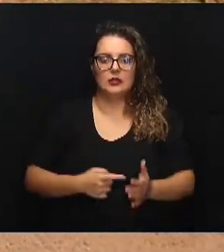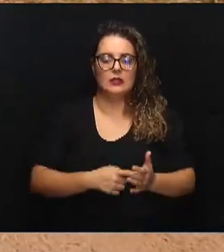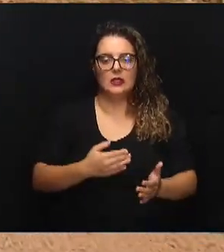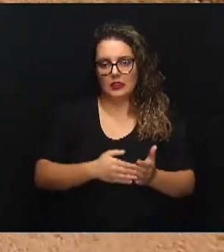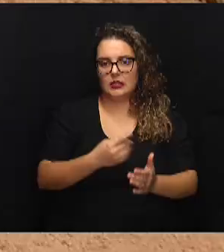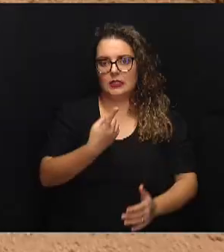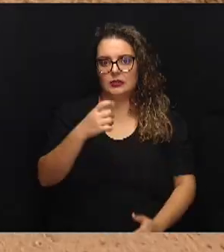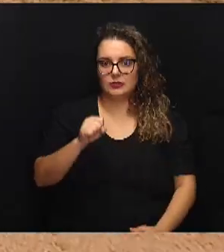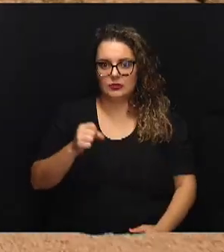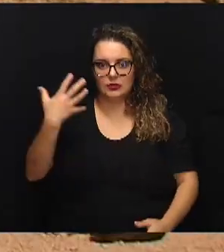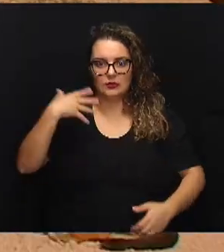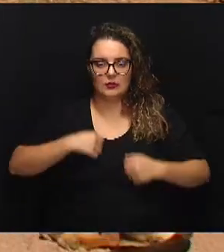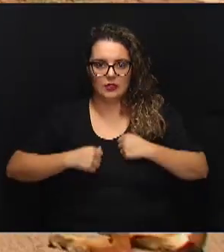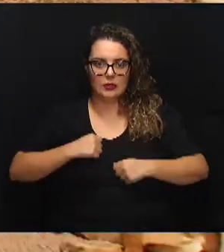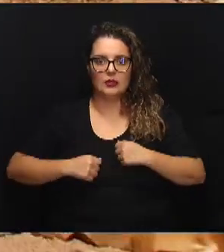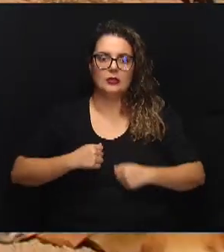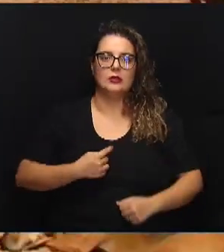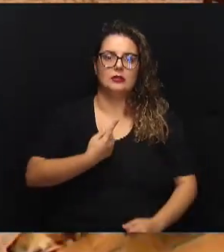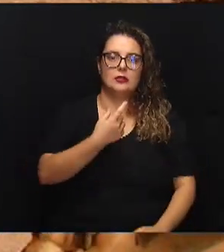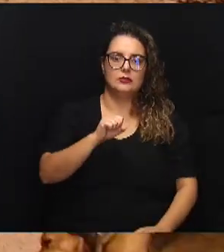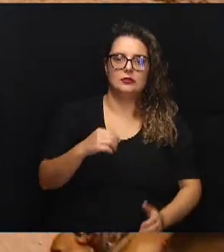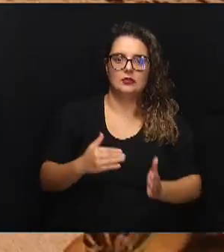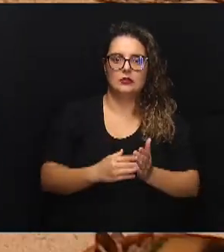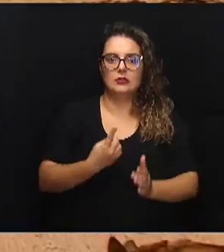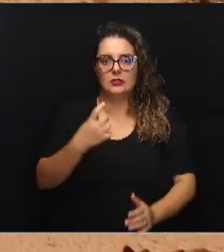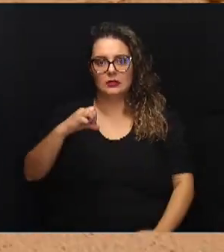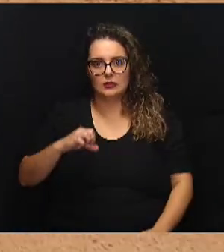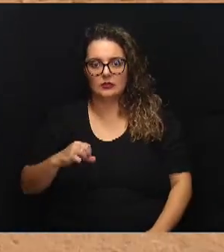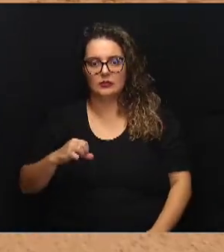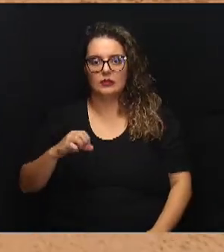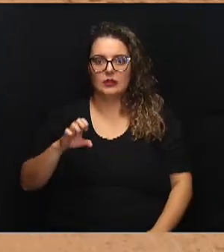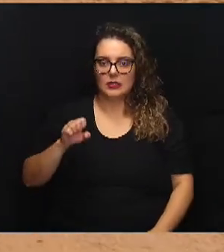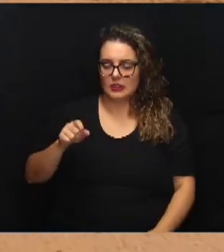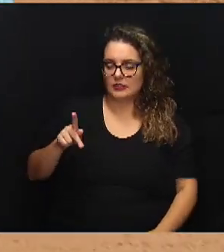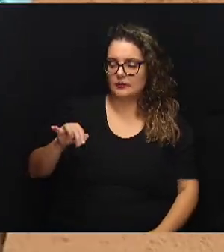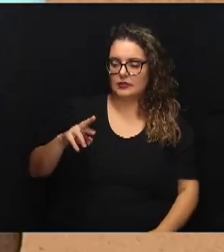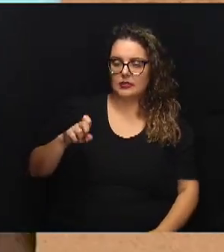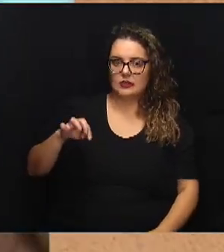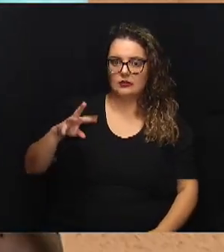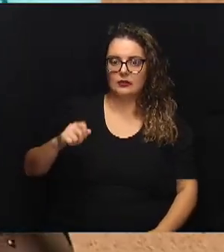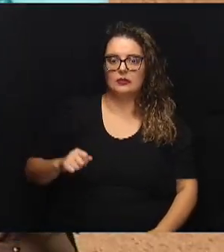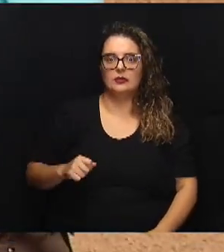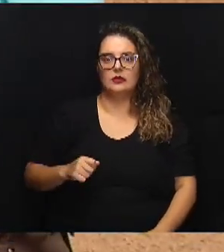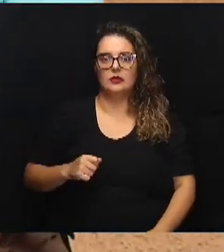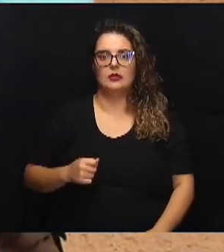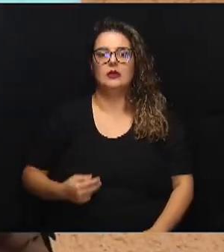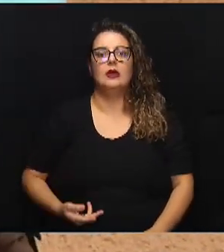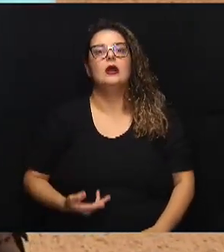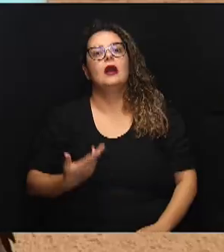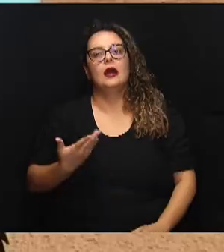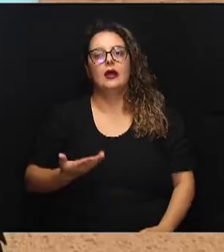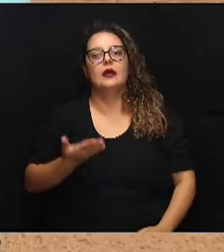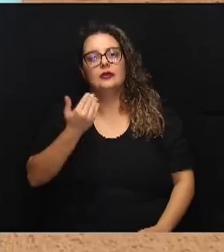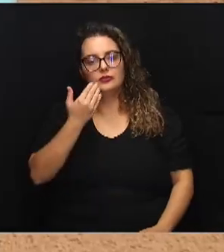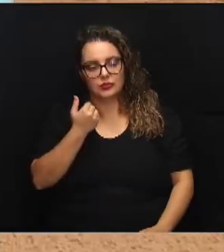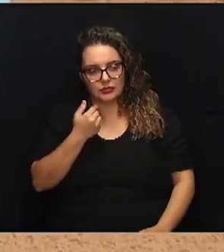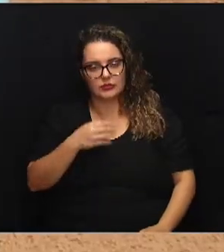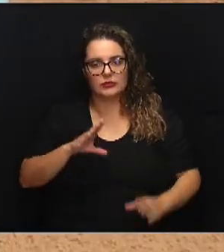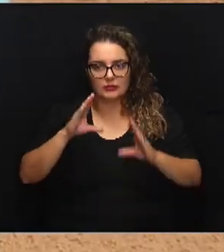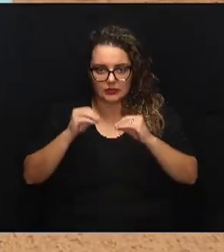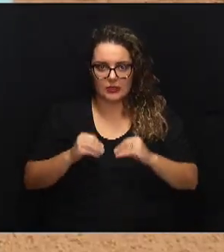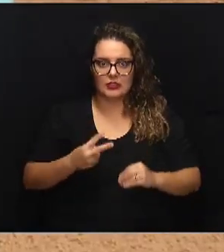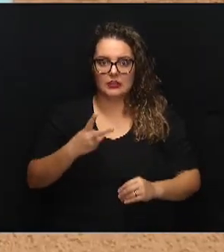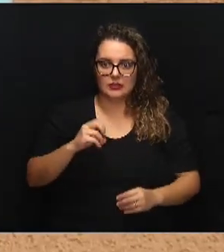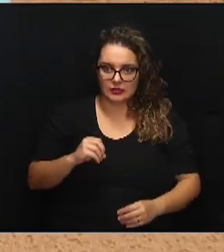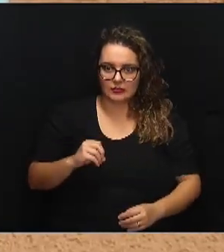às 19, mais 1 hora de espiritualidade. 19, jantar. Às 20, a última reunião terapêutica do dia. São 3.